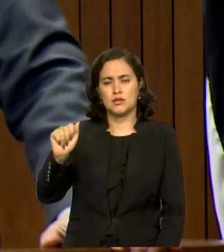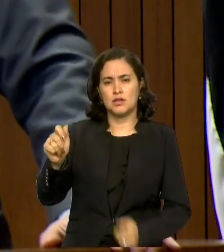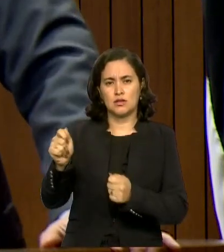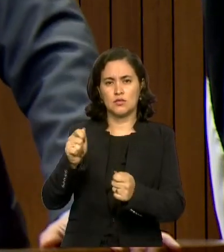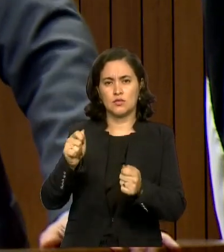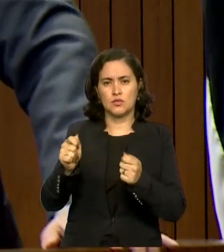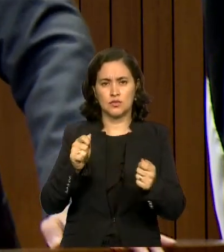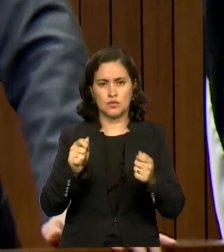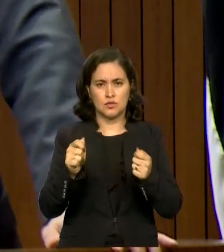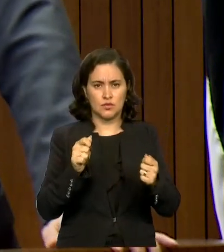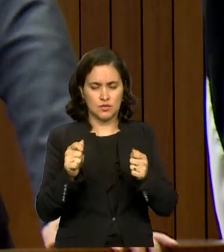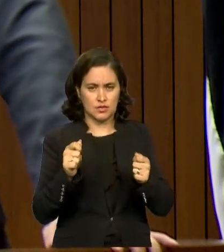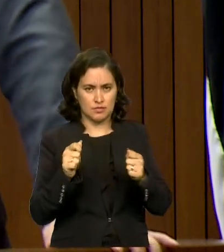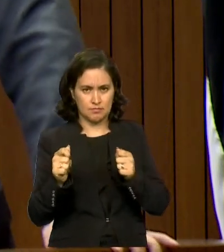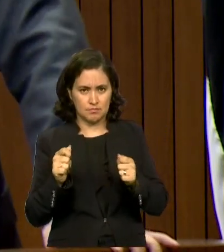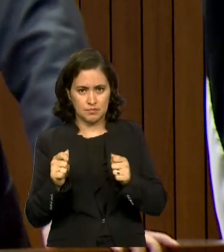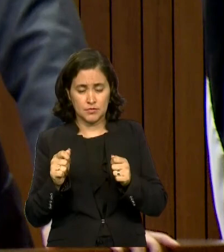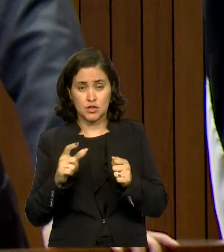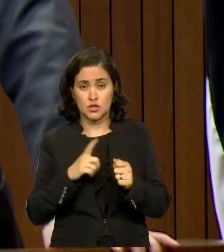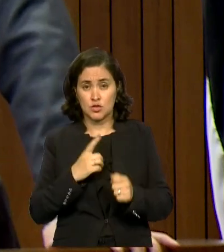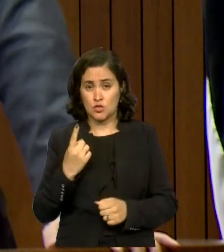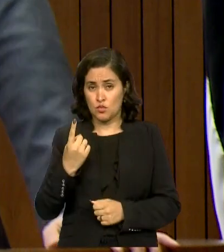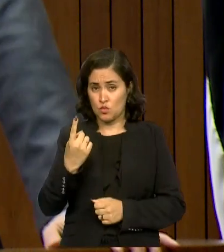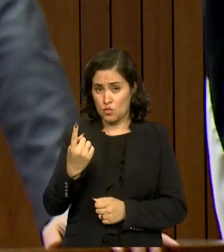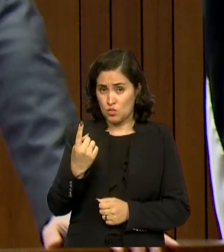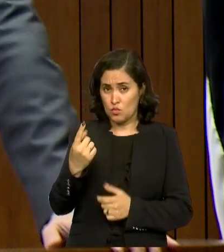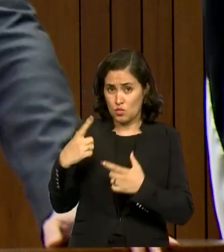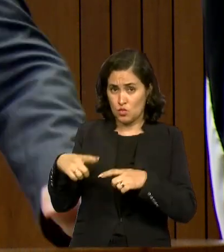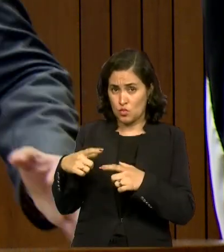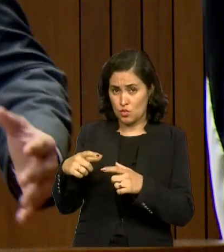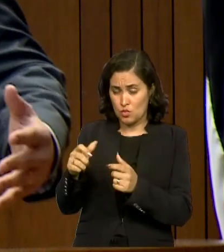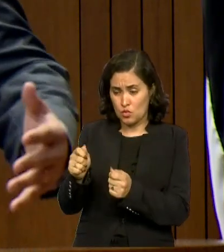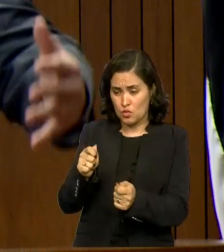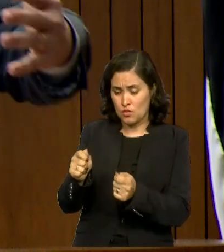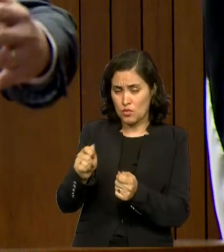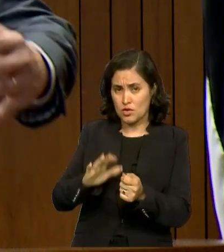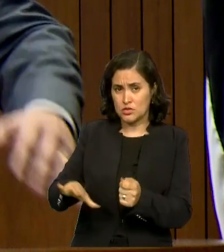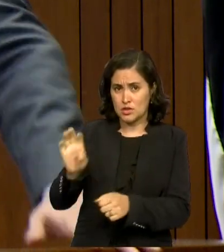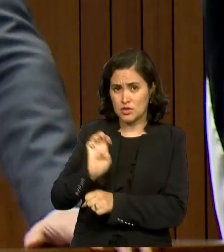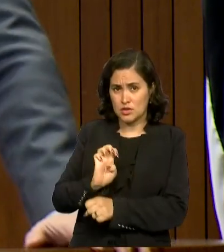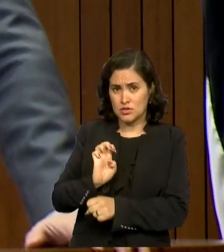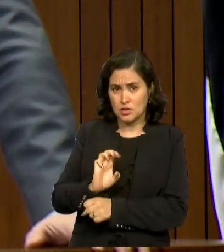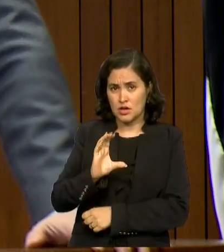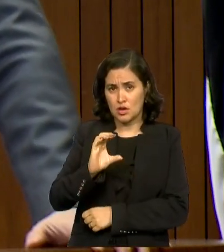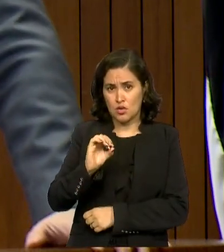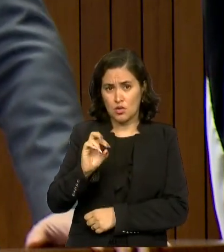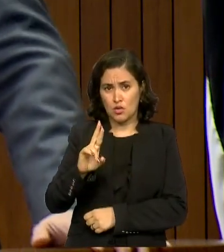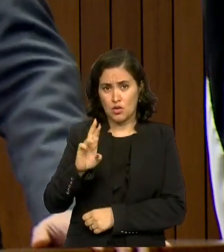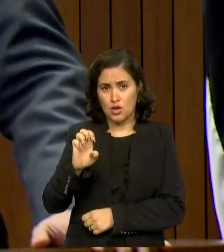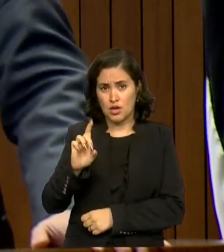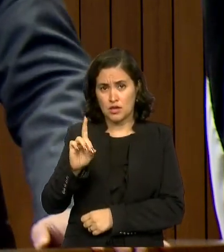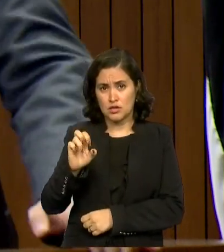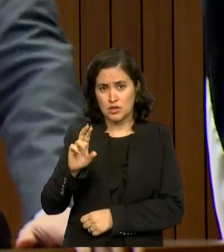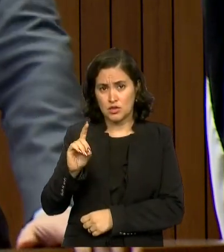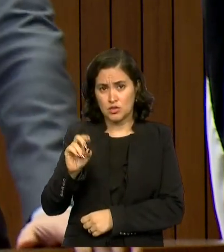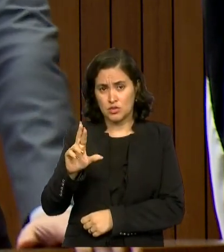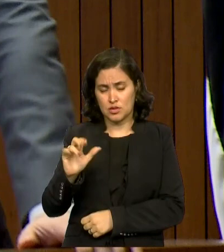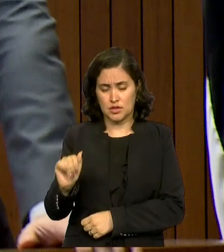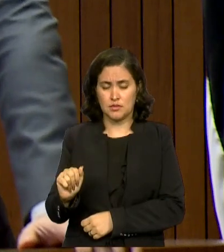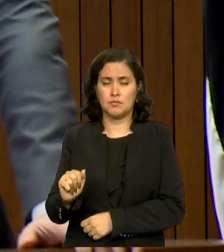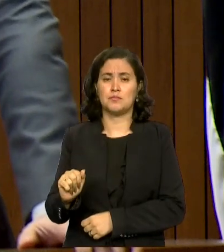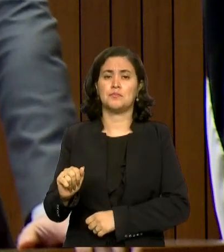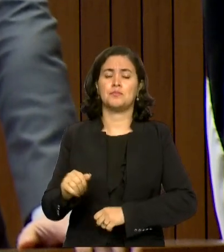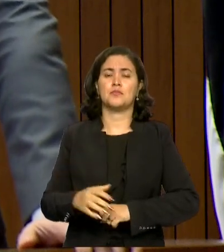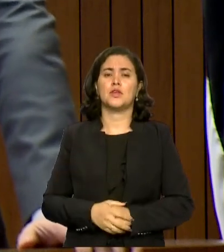órgão, a Controladoria Geral do Estado, e havia também um outro órgão, que era a Corregedoria. Mas novas missões do controle interno seriam